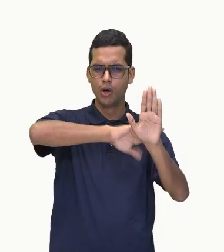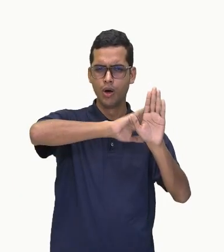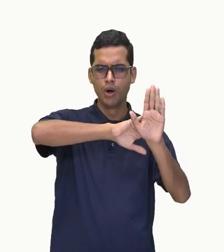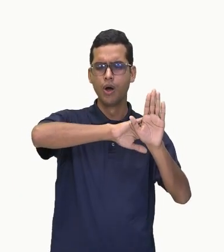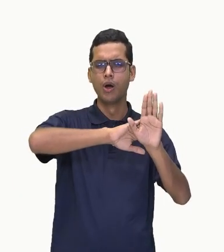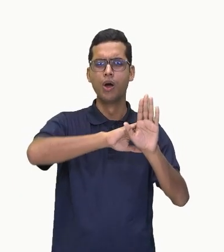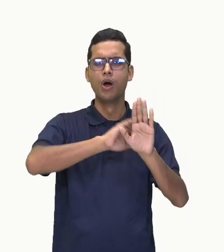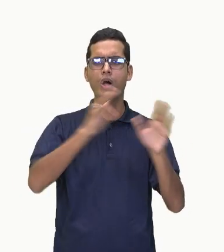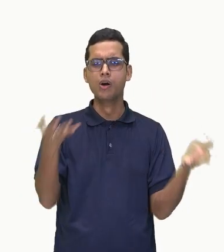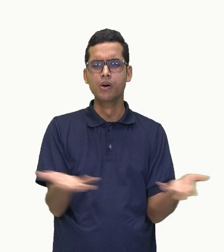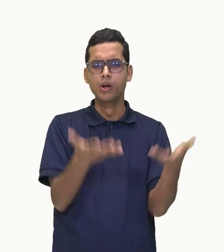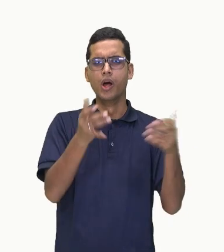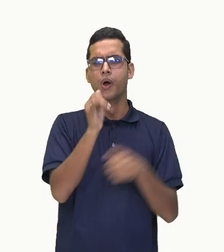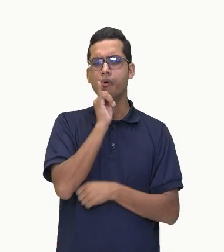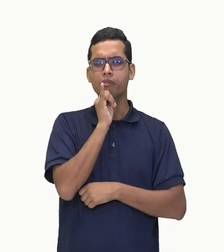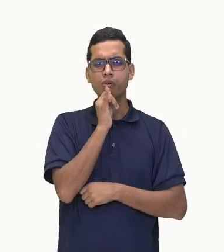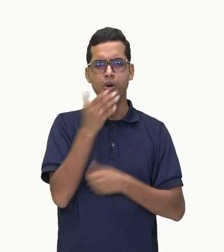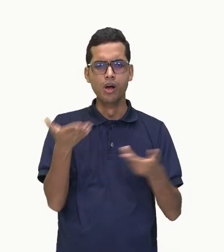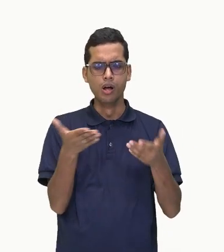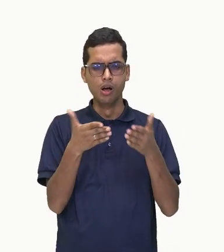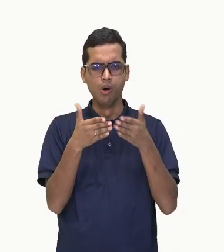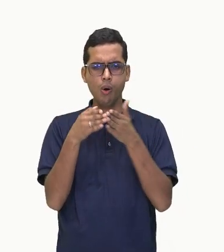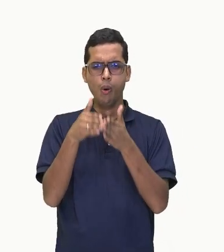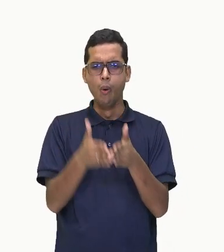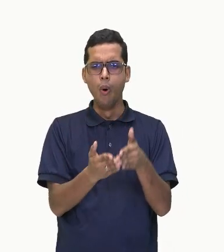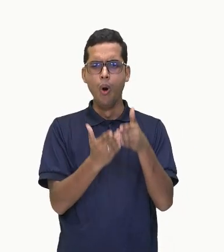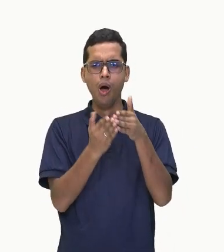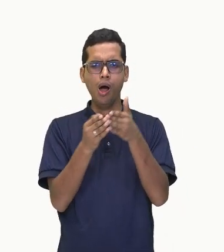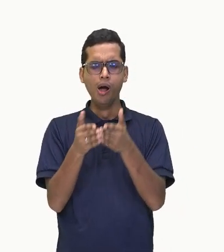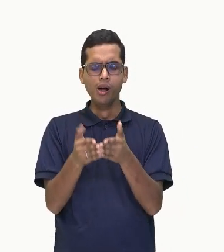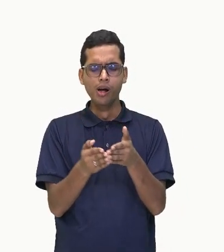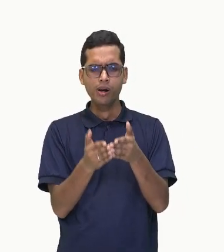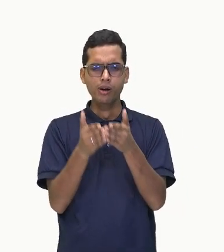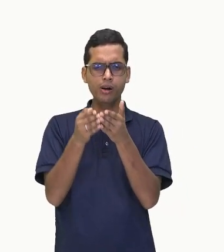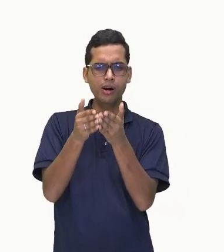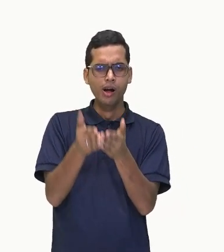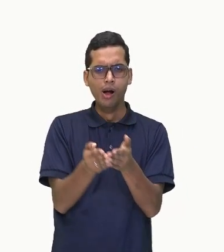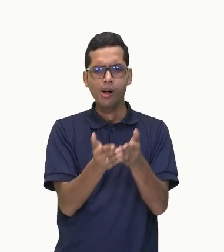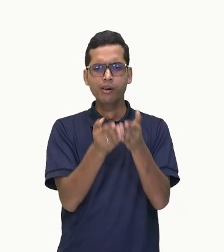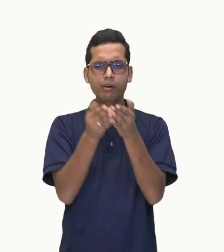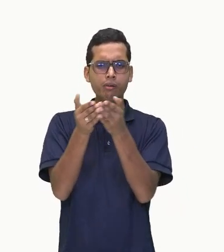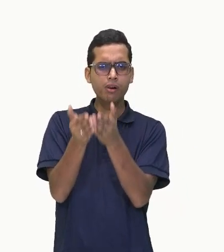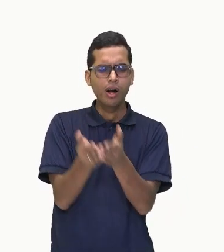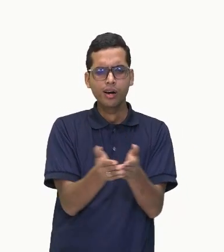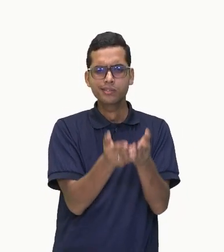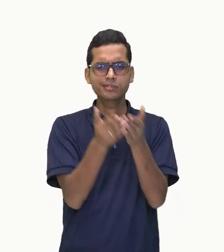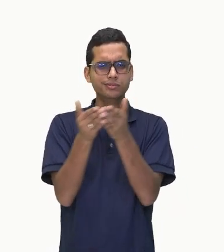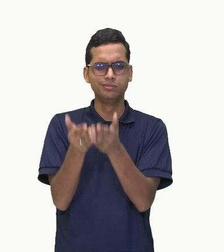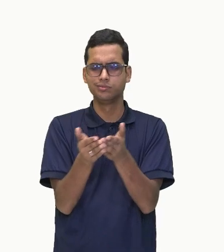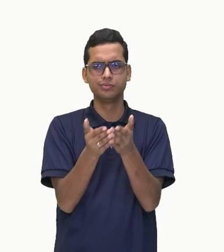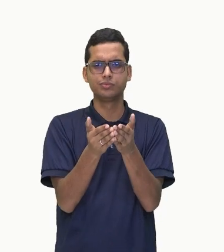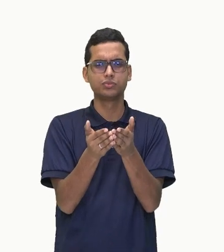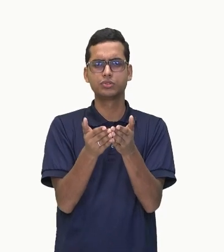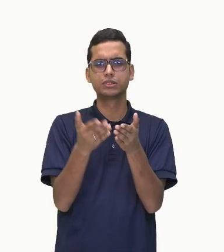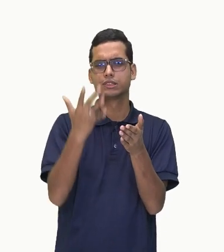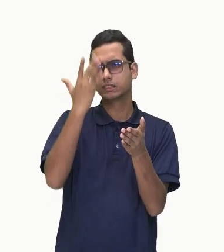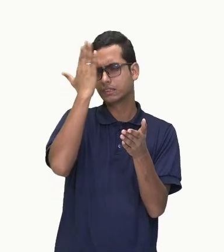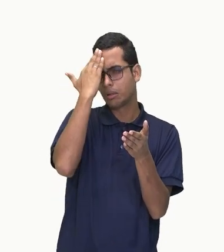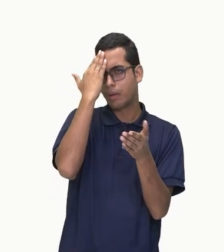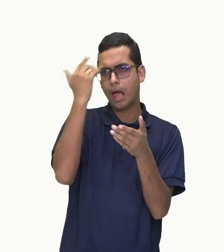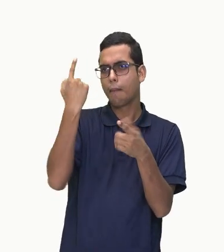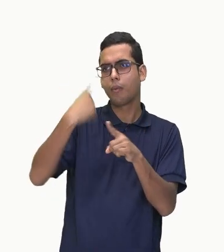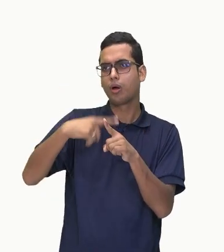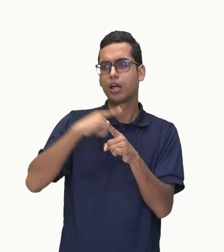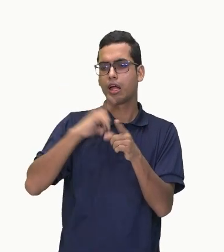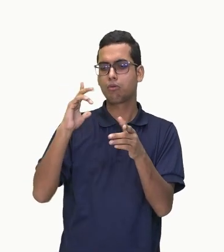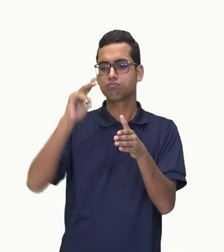exemplo, como eu estou em um barco navegando, eu não quero saber qual é o porquê que eu estou ali naquele movimento. Só